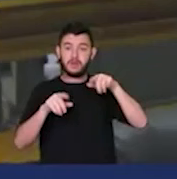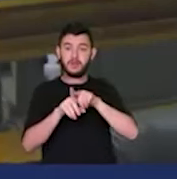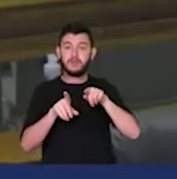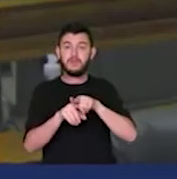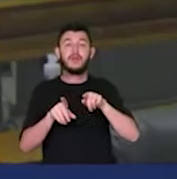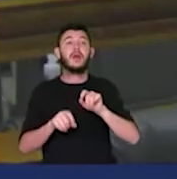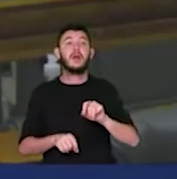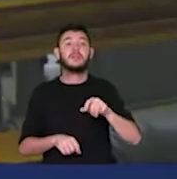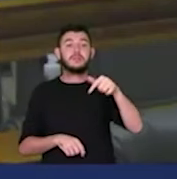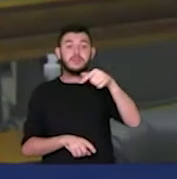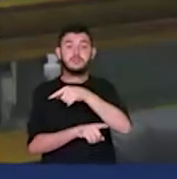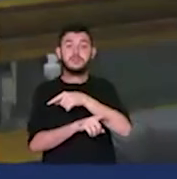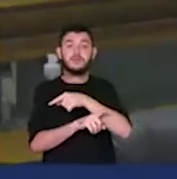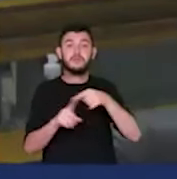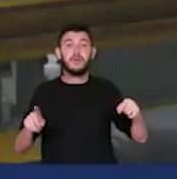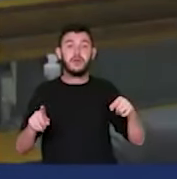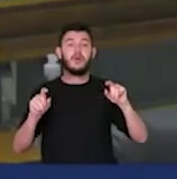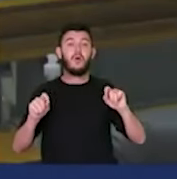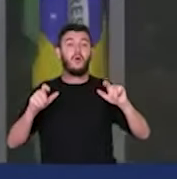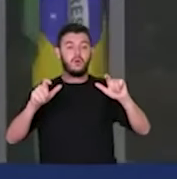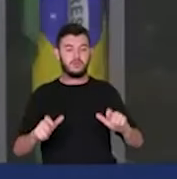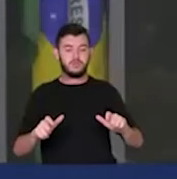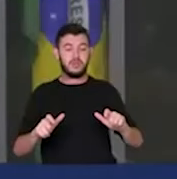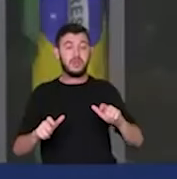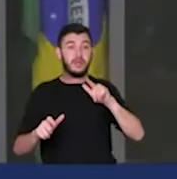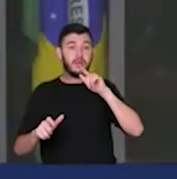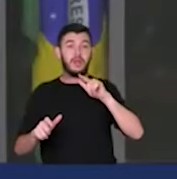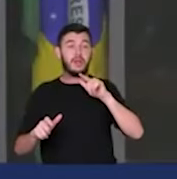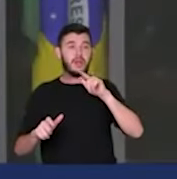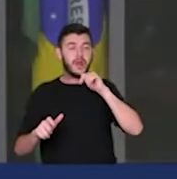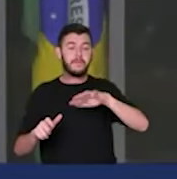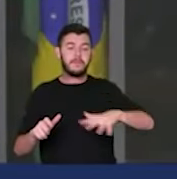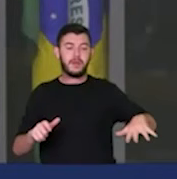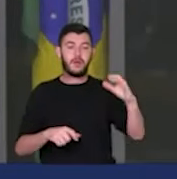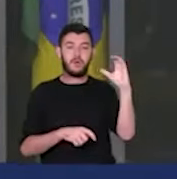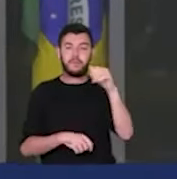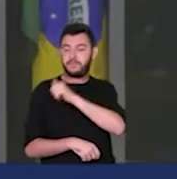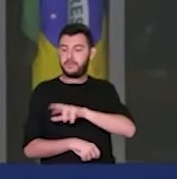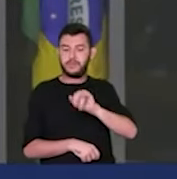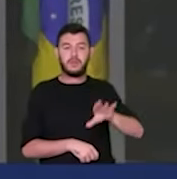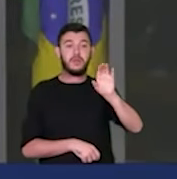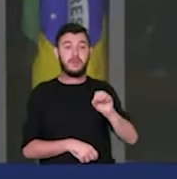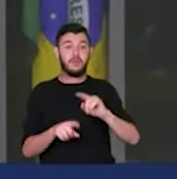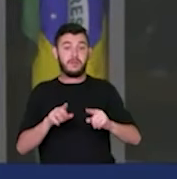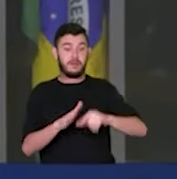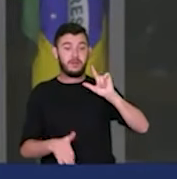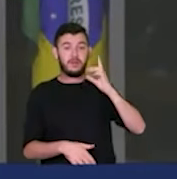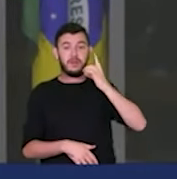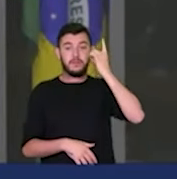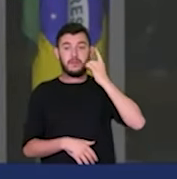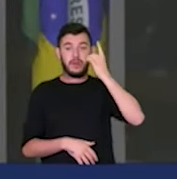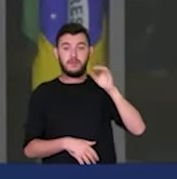em Copacabana. Segunda e sábado. Antes de me tornar deputado federal, eu trabalhava de segunda a sábado